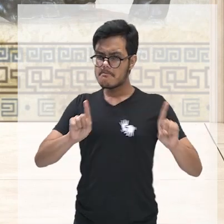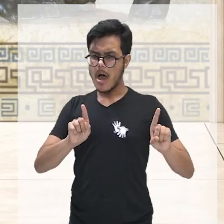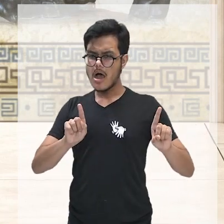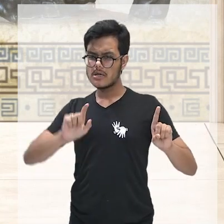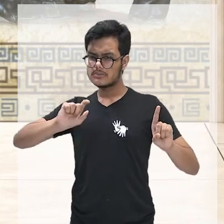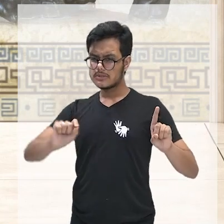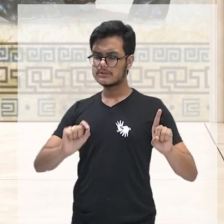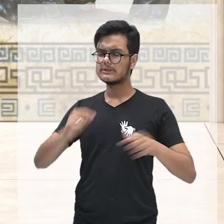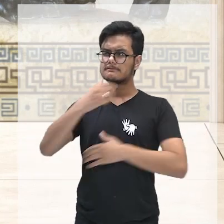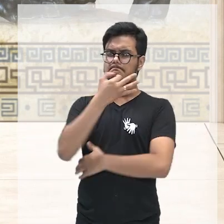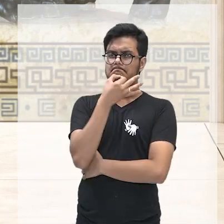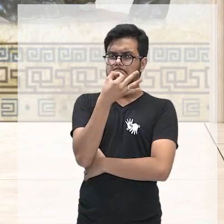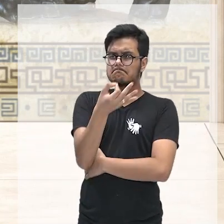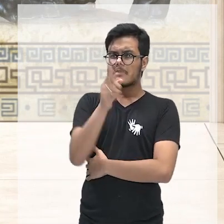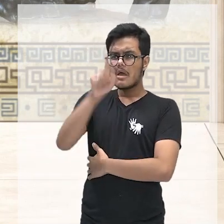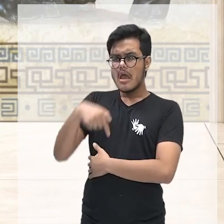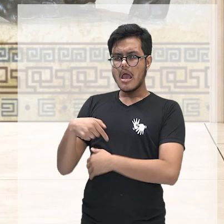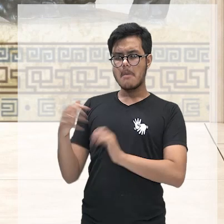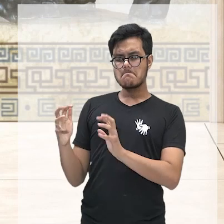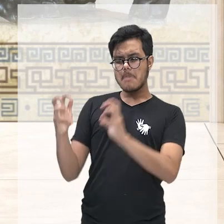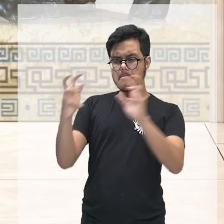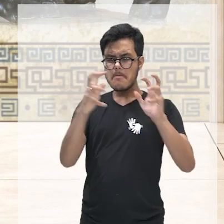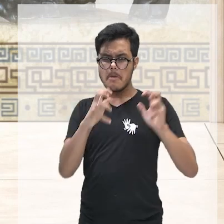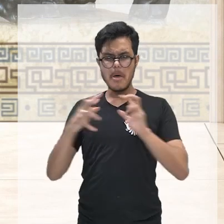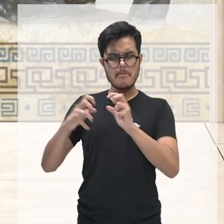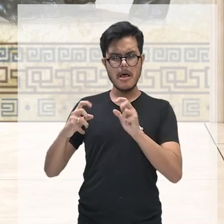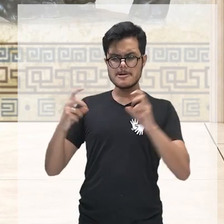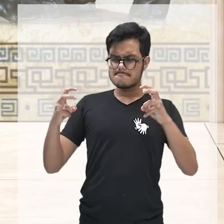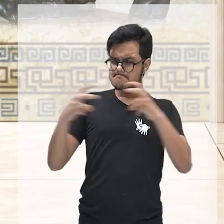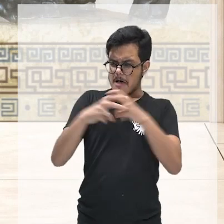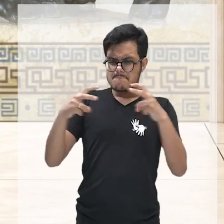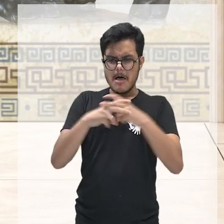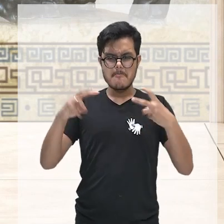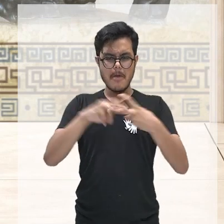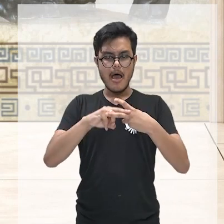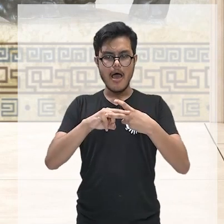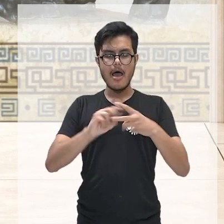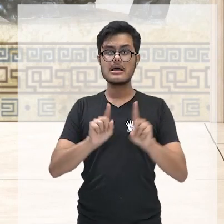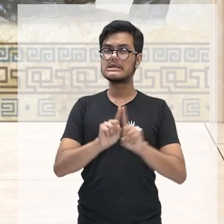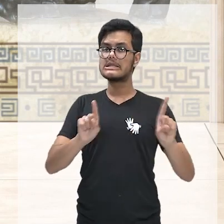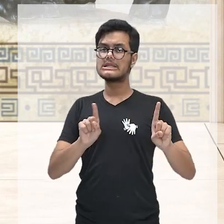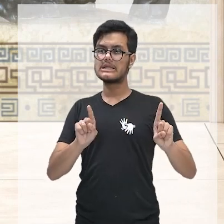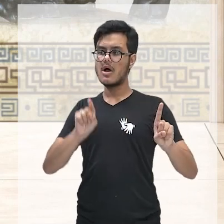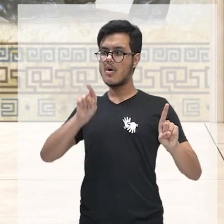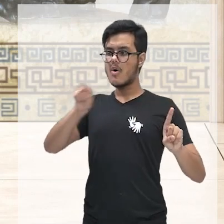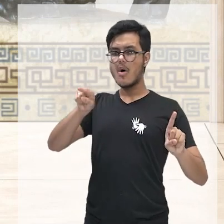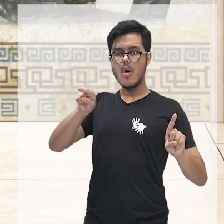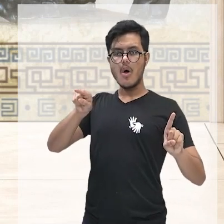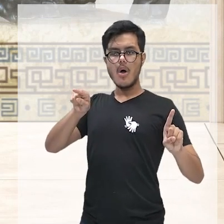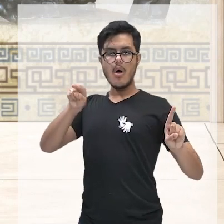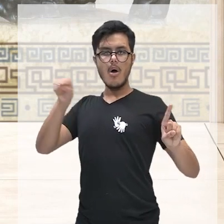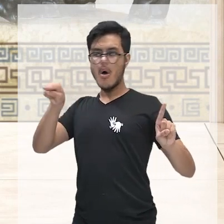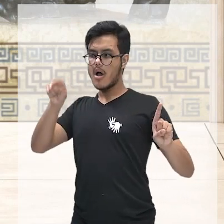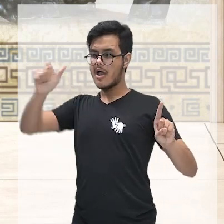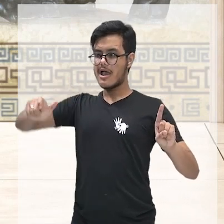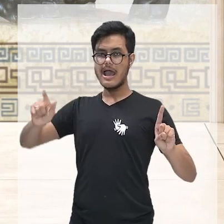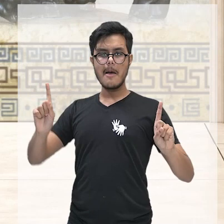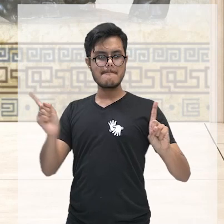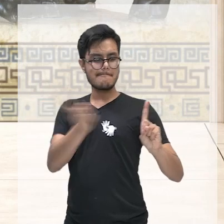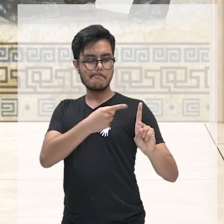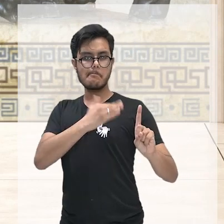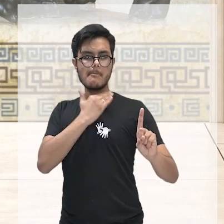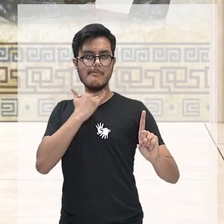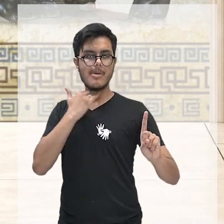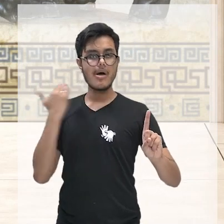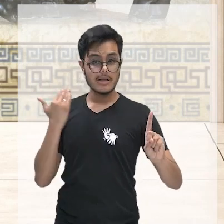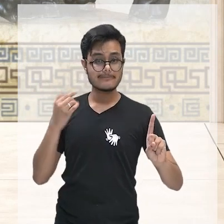dessa decisão eles brigaram entraram em conflito e Rômulo acabou matando seu irmão Remo